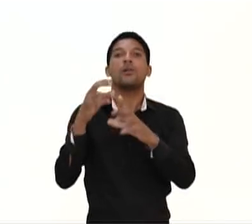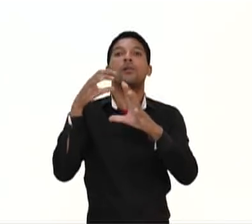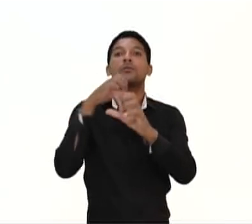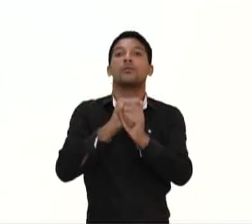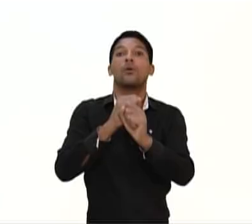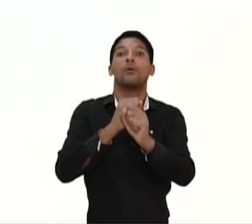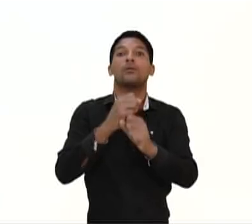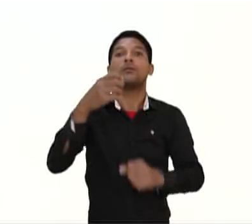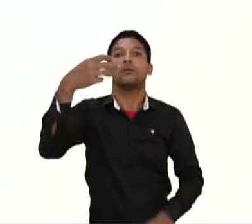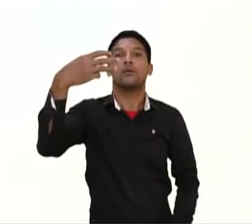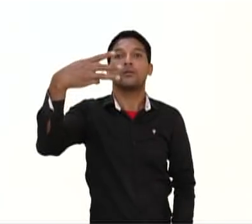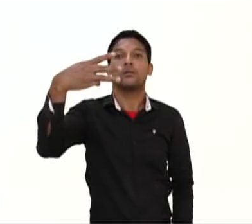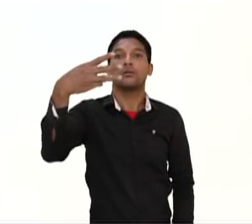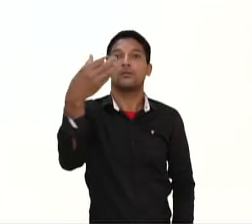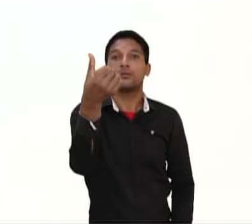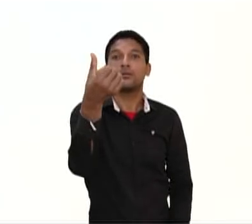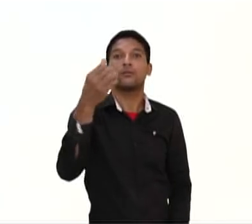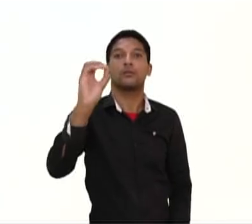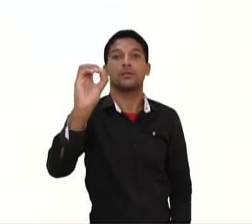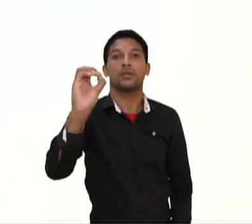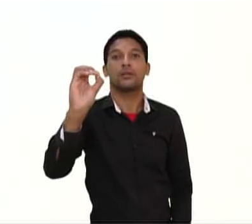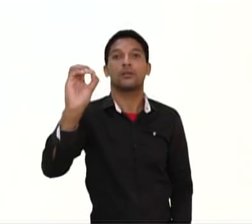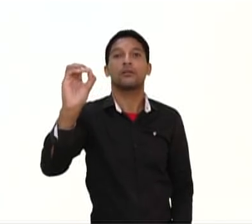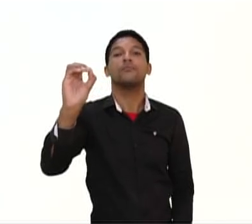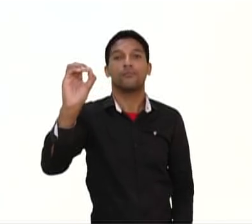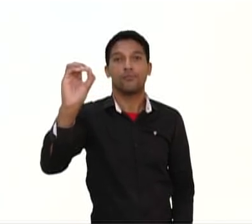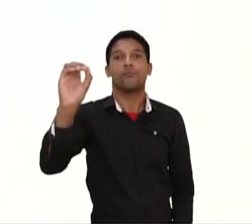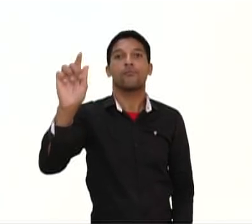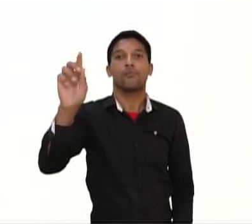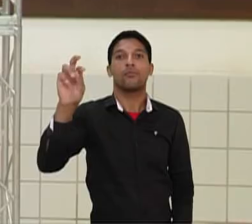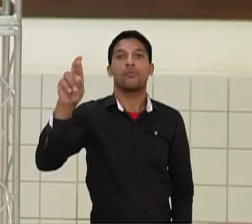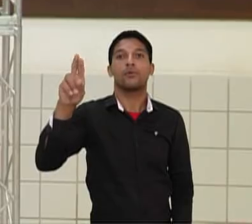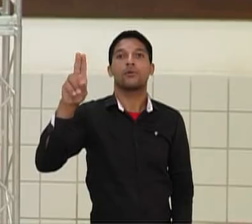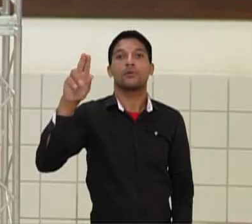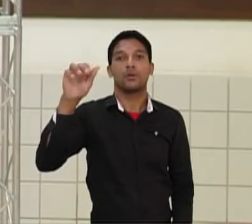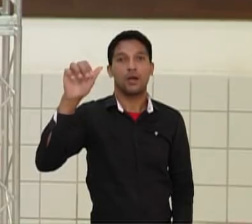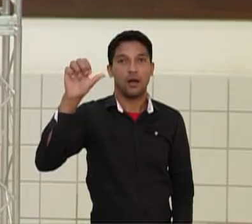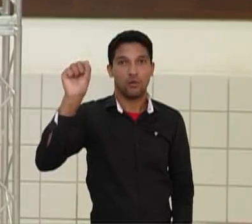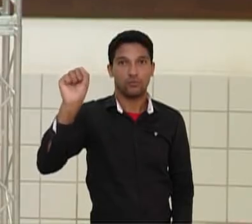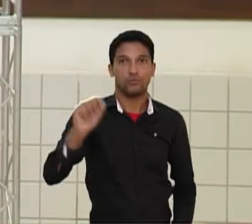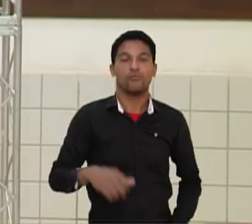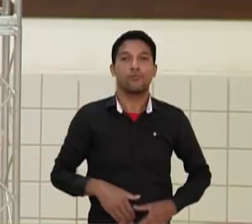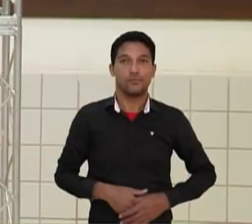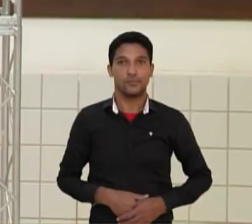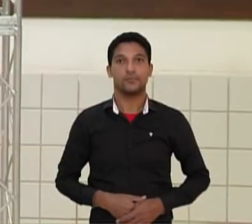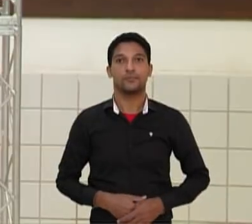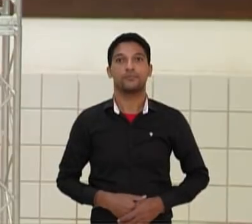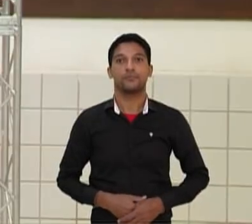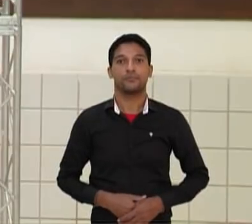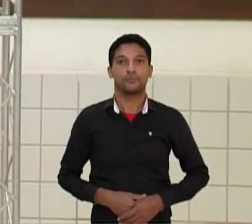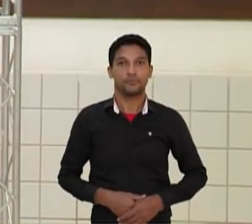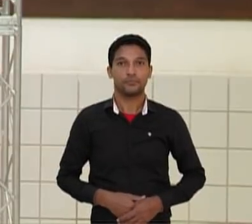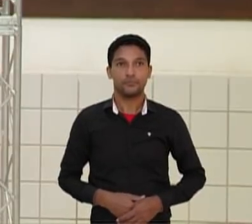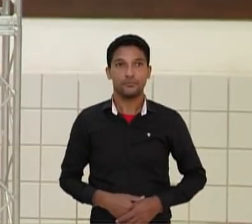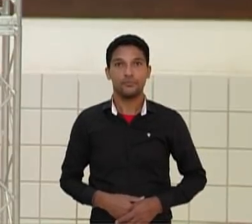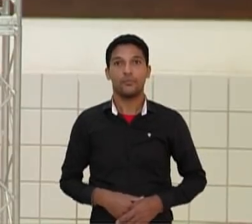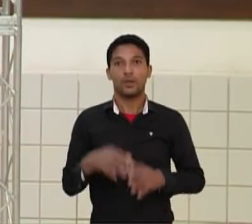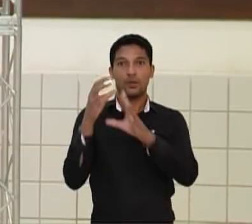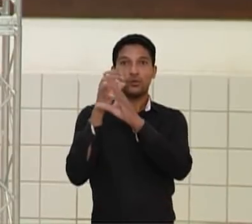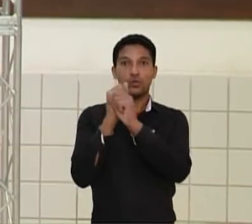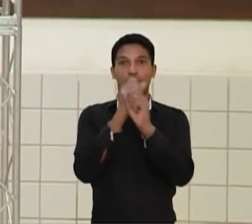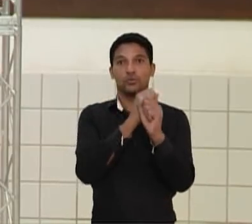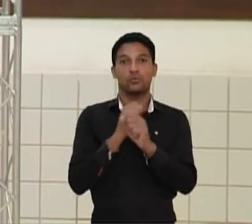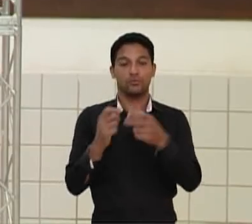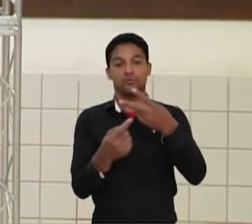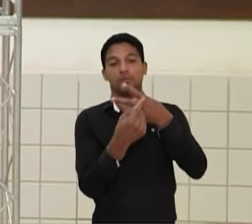os quadriláteros que nós estamos estudando, naturalmente, os quadriláteros convexos, que são os que a gente está estudando, certo? A soma dos ângulos